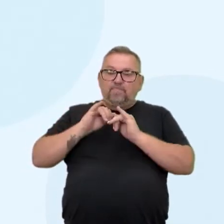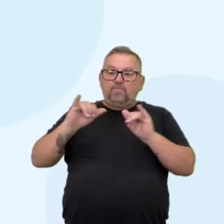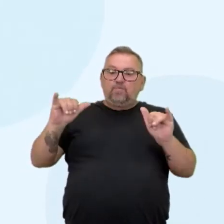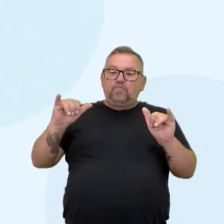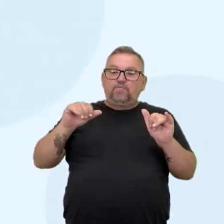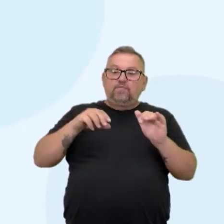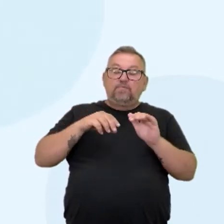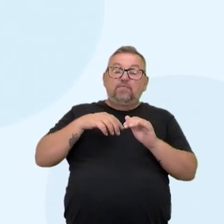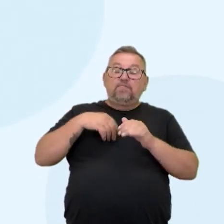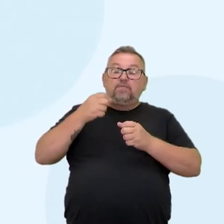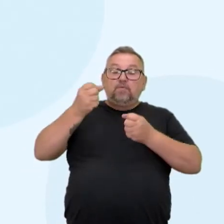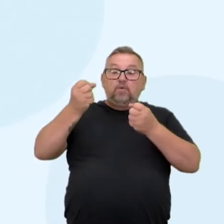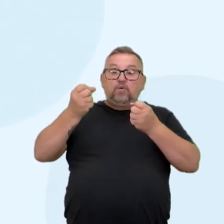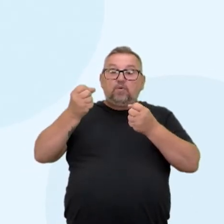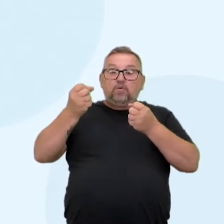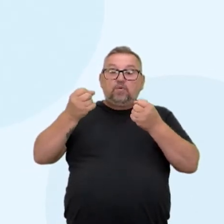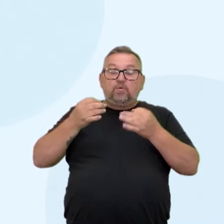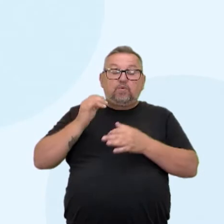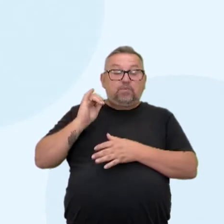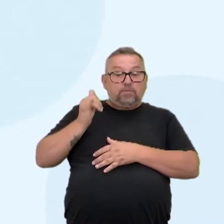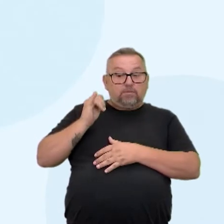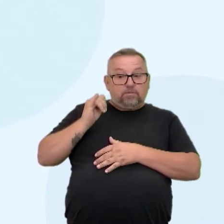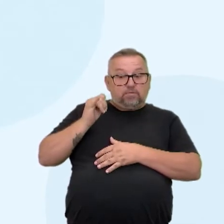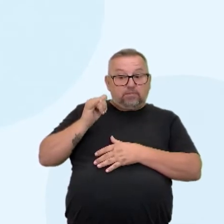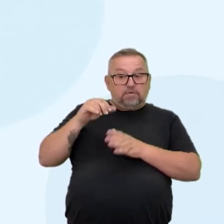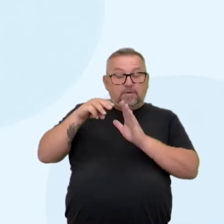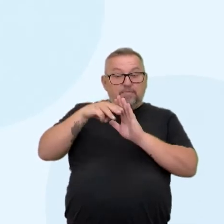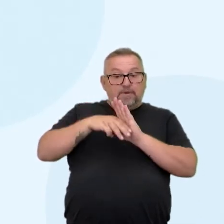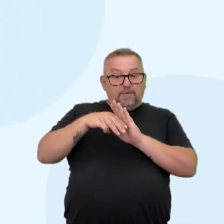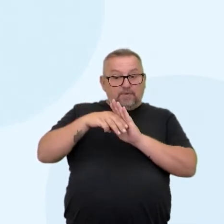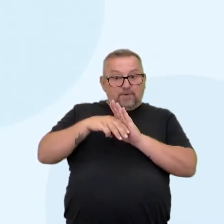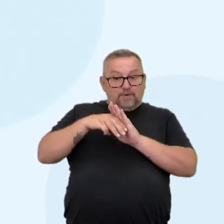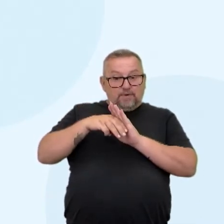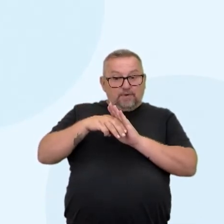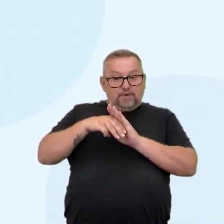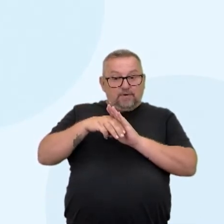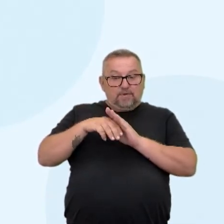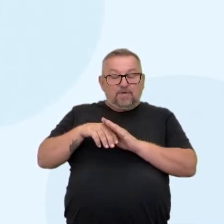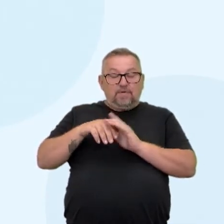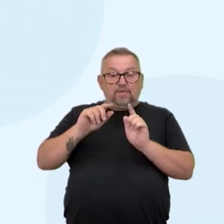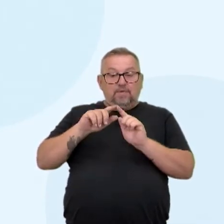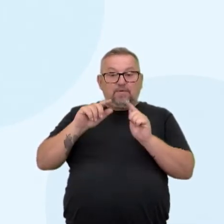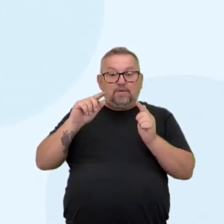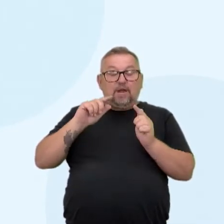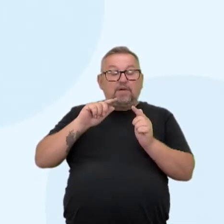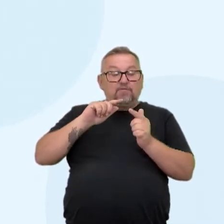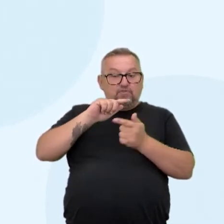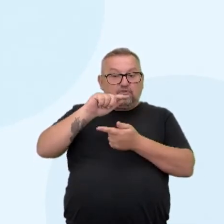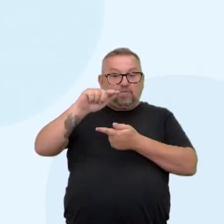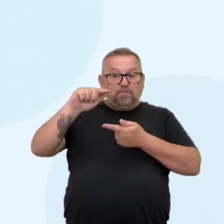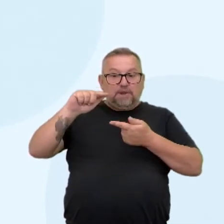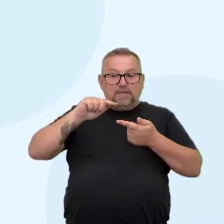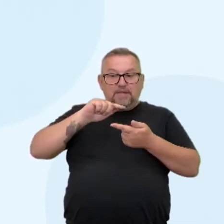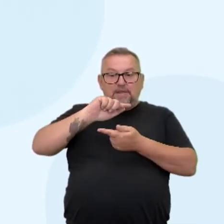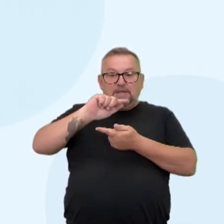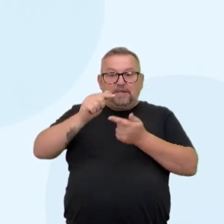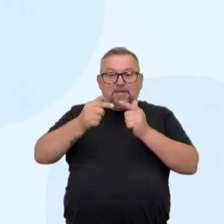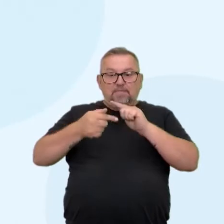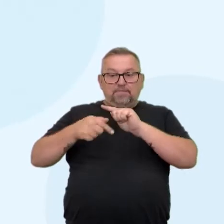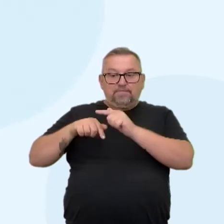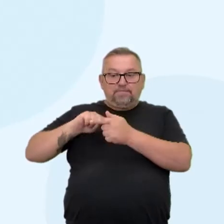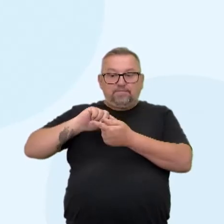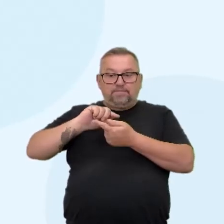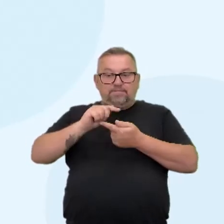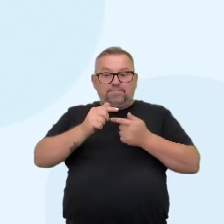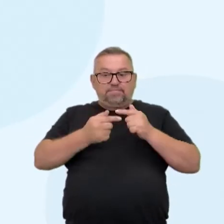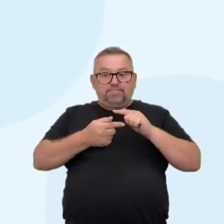muito importante para quem está estudando revolução científica e a própria geometria do René Descartes